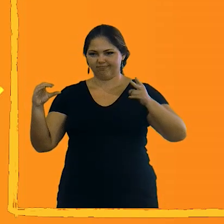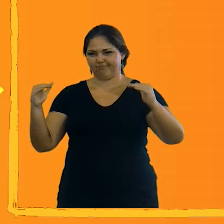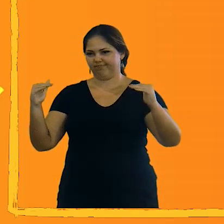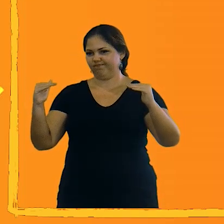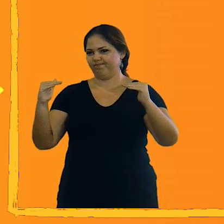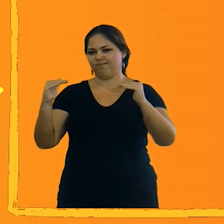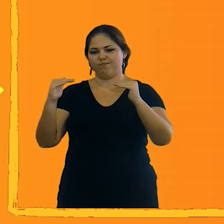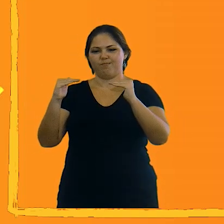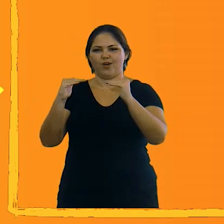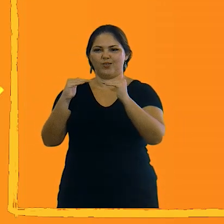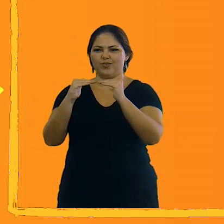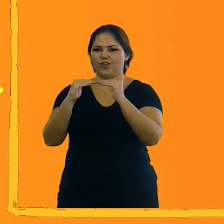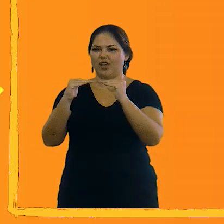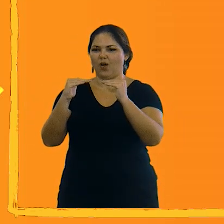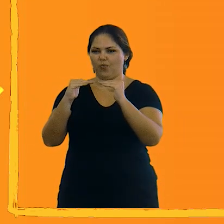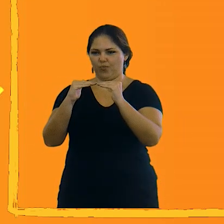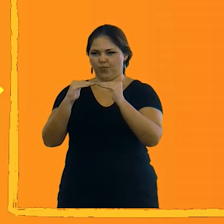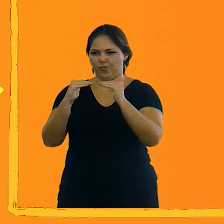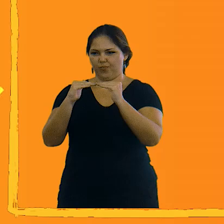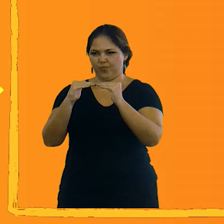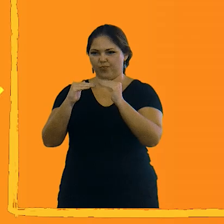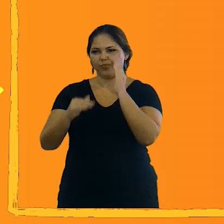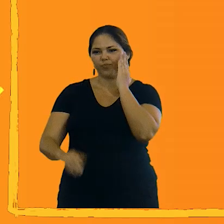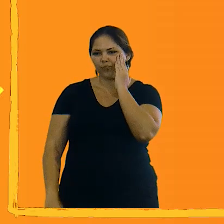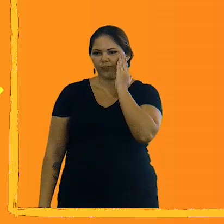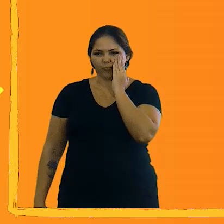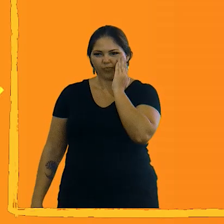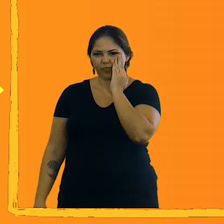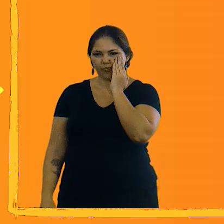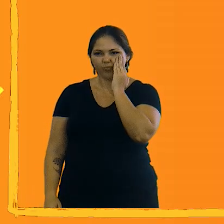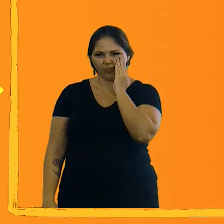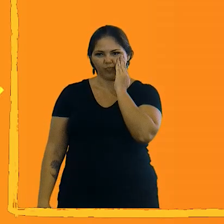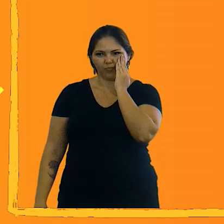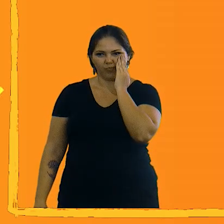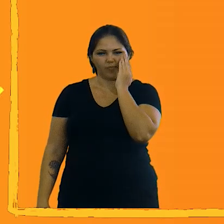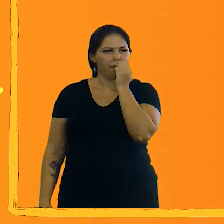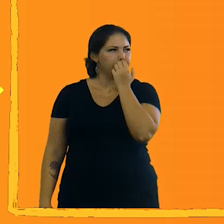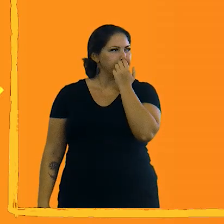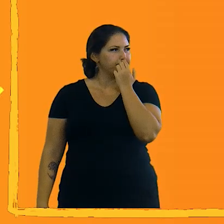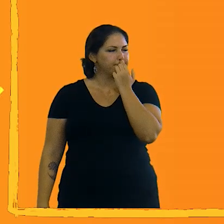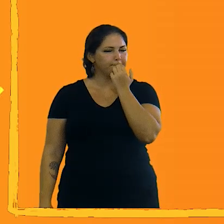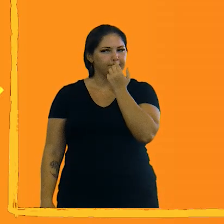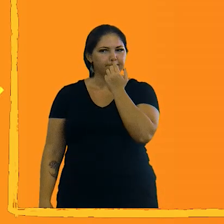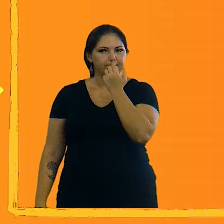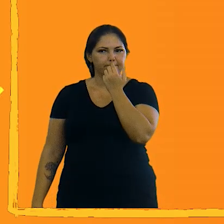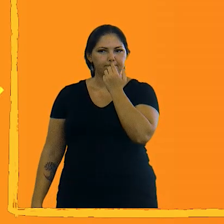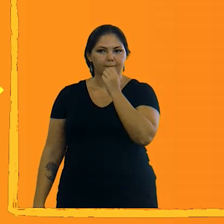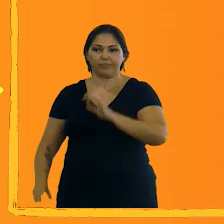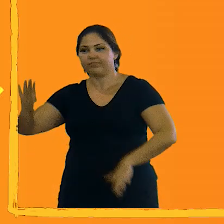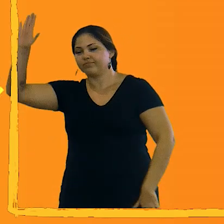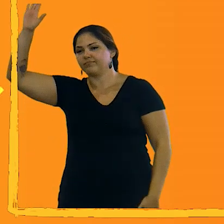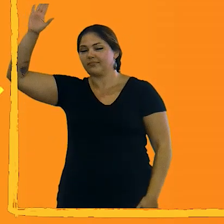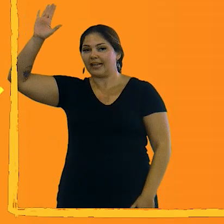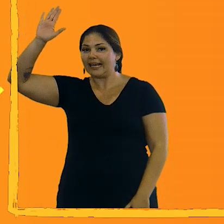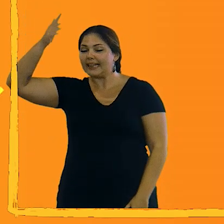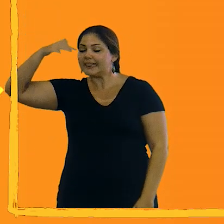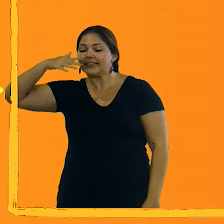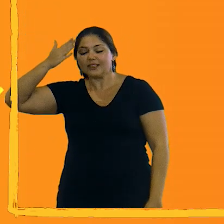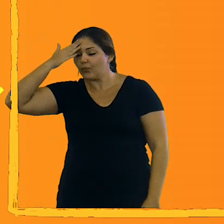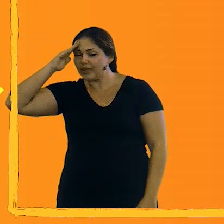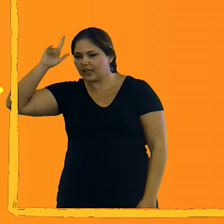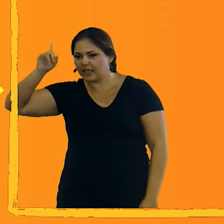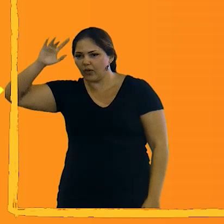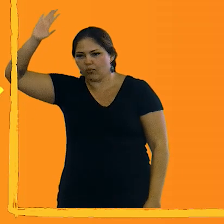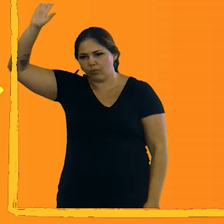diretamente proporcionais pessoal deu para entender Levanta o Dedo quem não